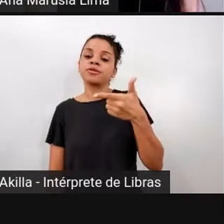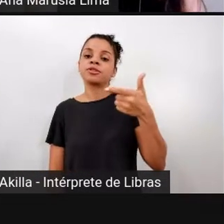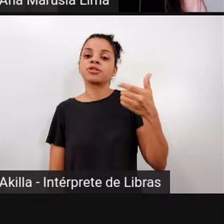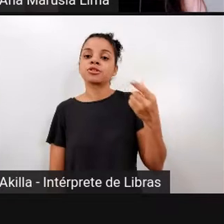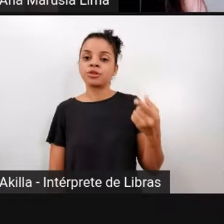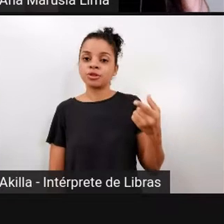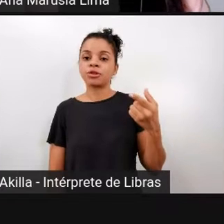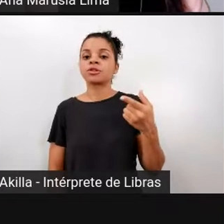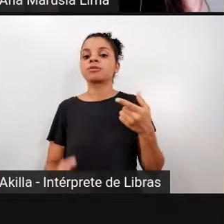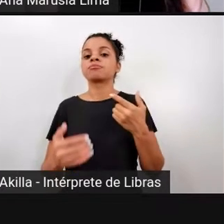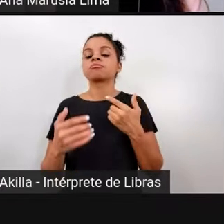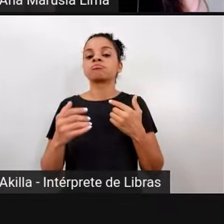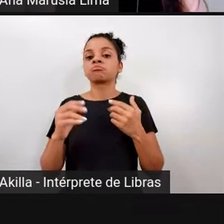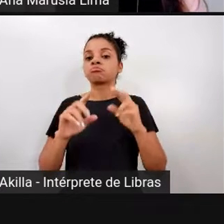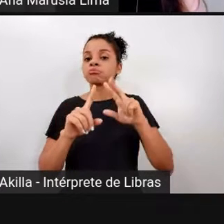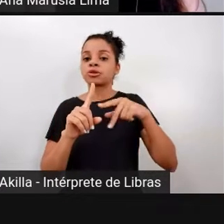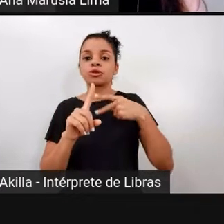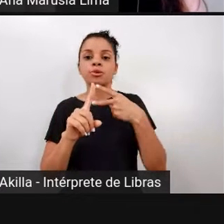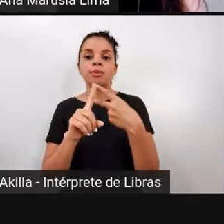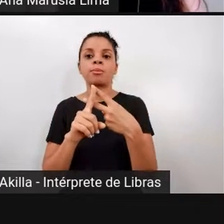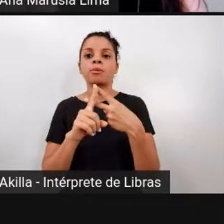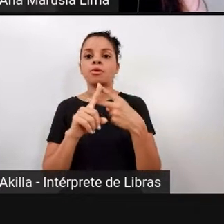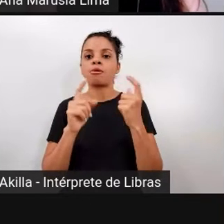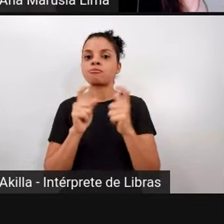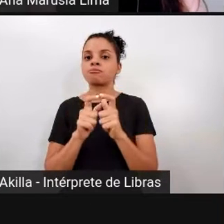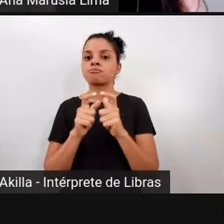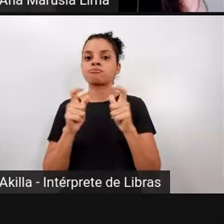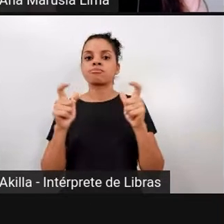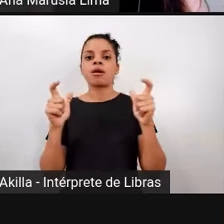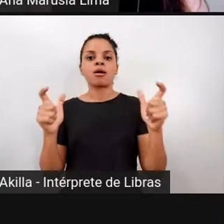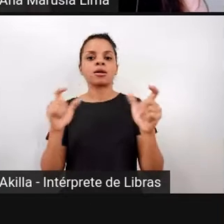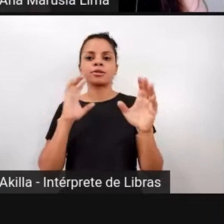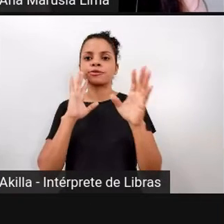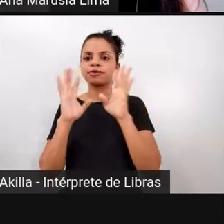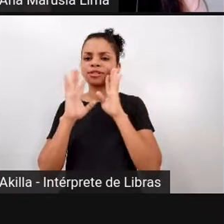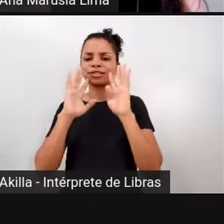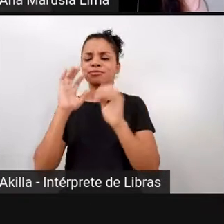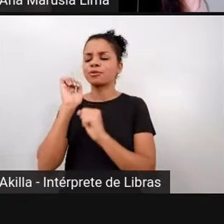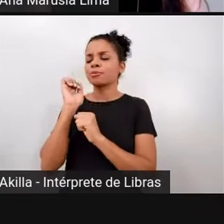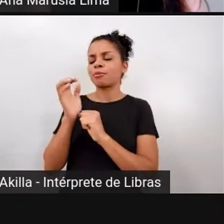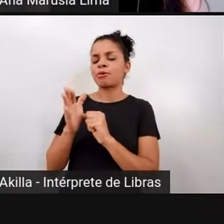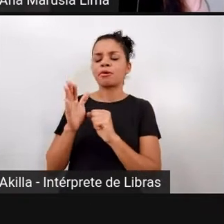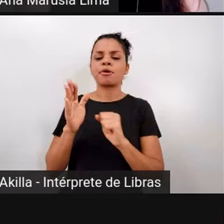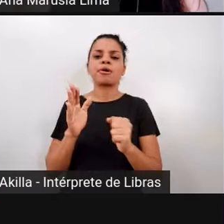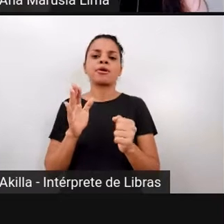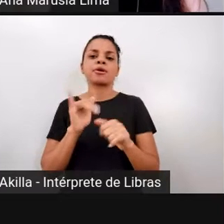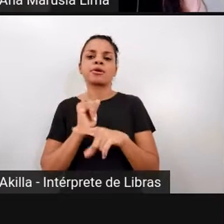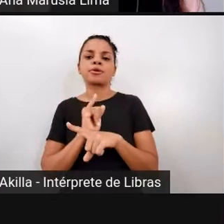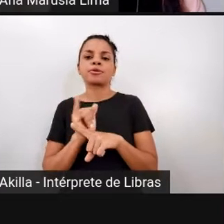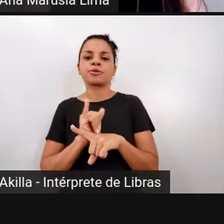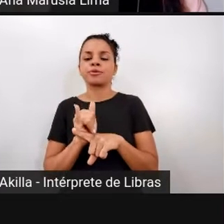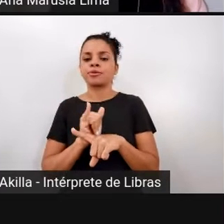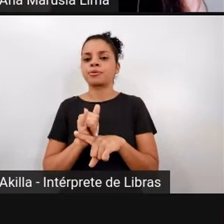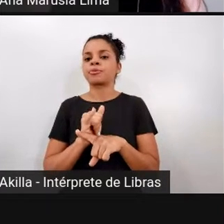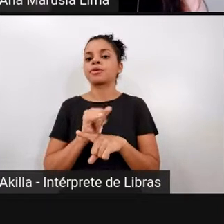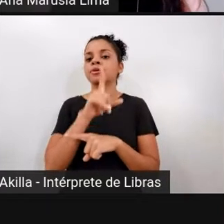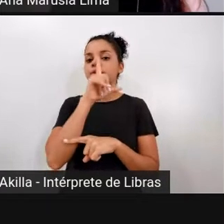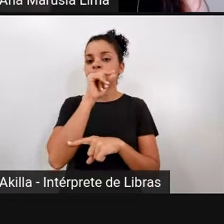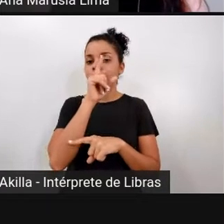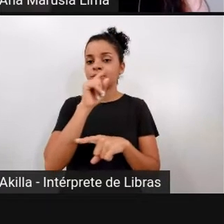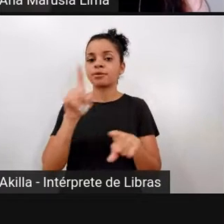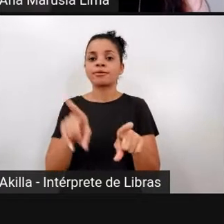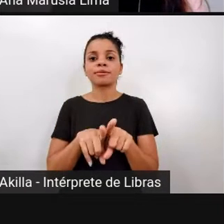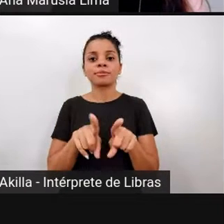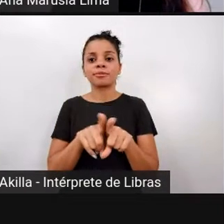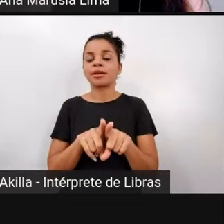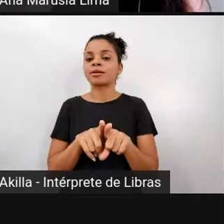muito, muito inferior a das demais redes, @Câmara no Facebook, no Instagram, no YouTube e no Twitter. A média de postagens no TikTok